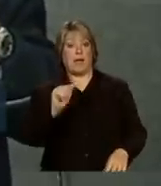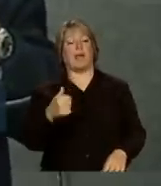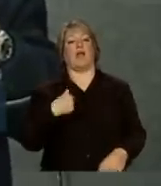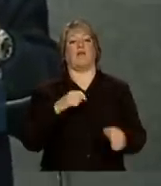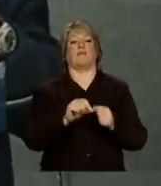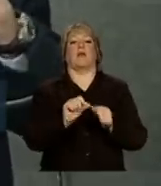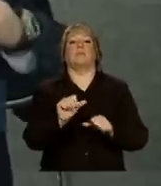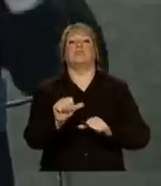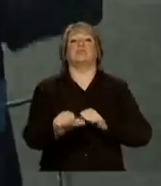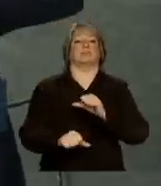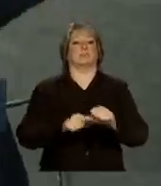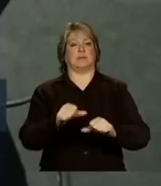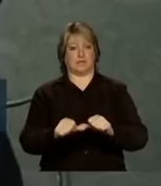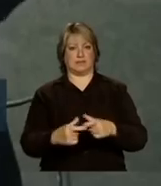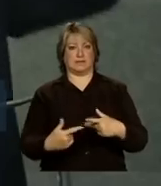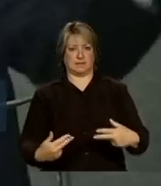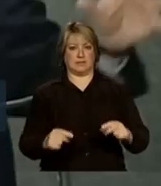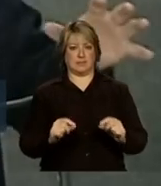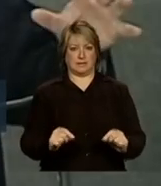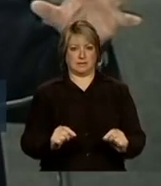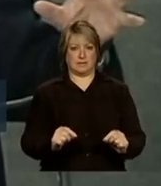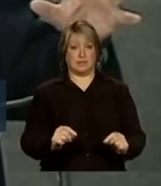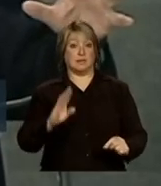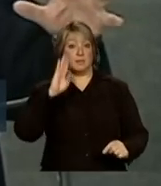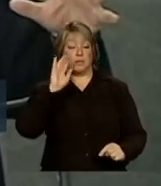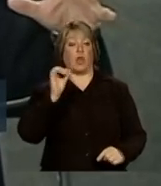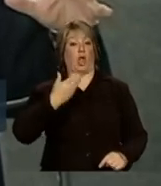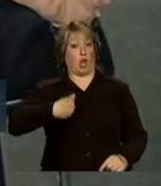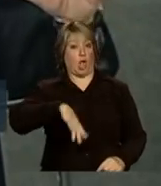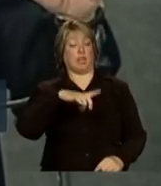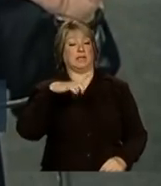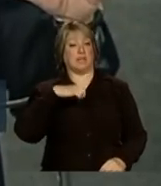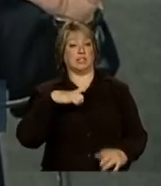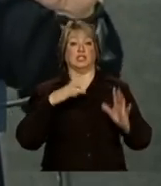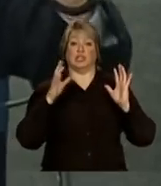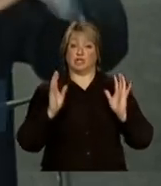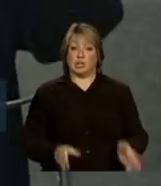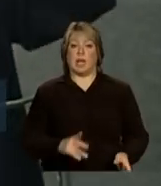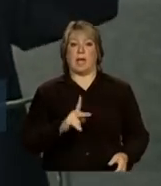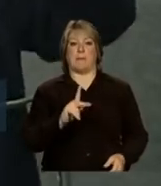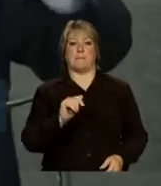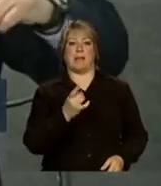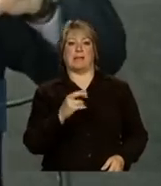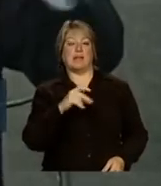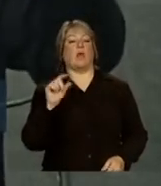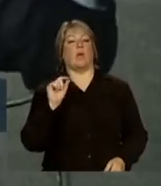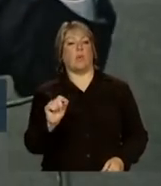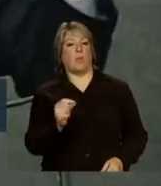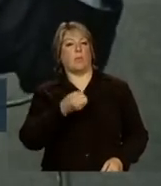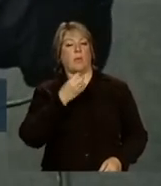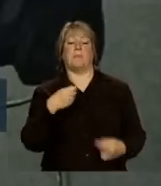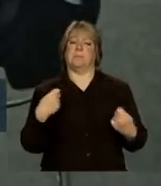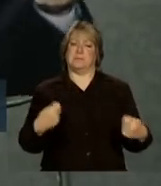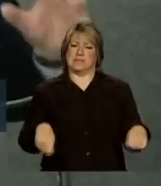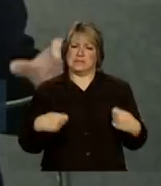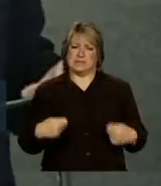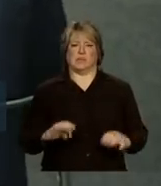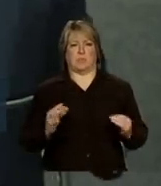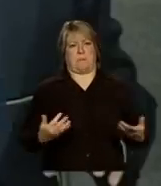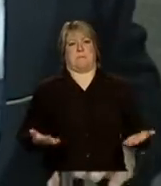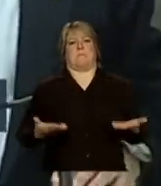mudança porque em cima nós temos já padrões razoáveis Tá certo Claro que tem que ser melhorar tudo